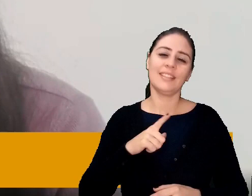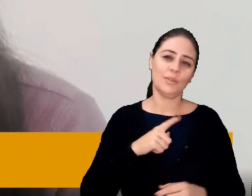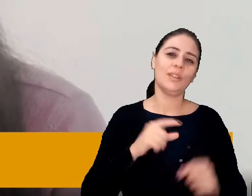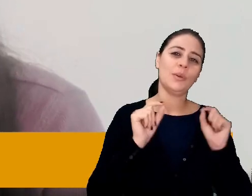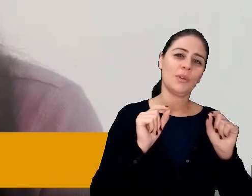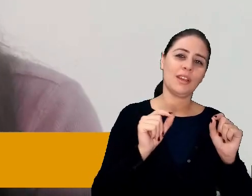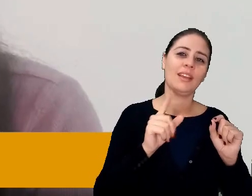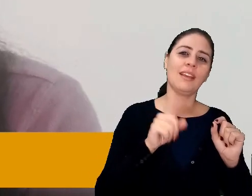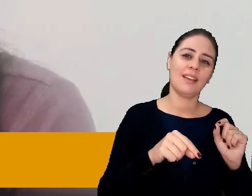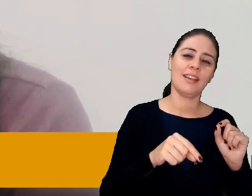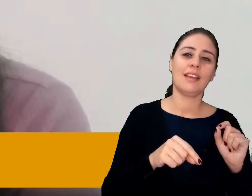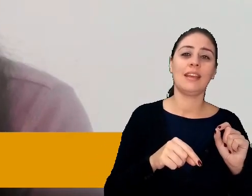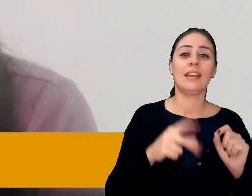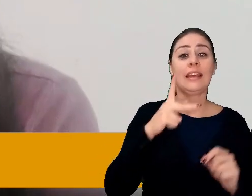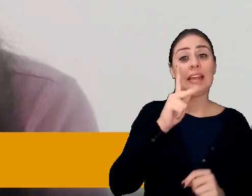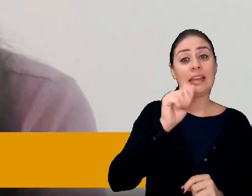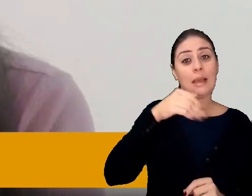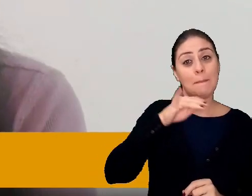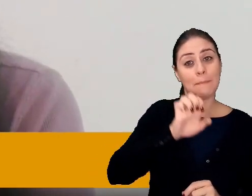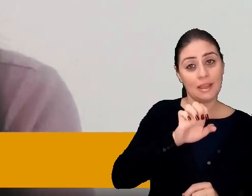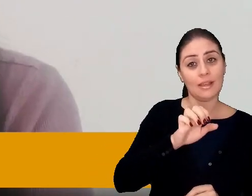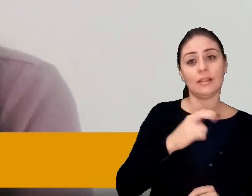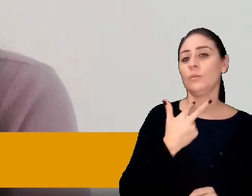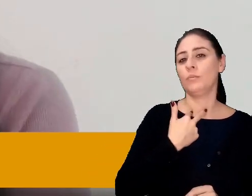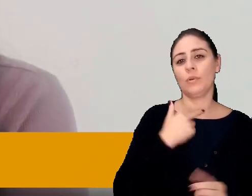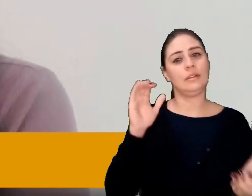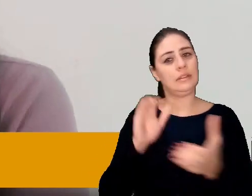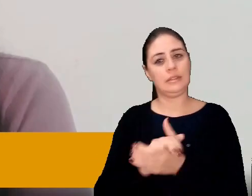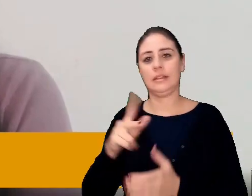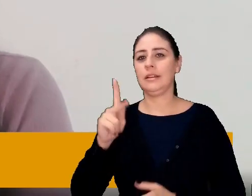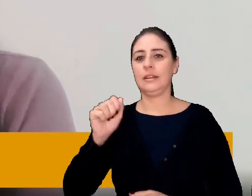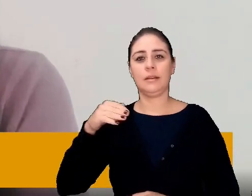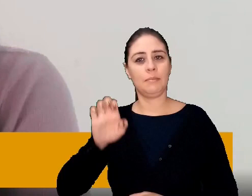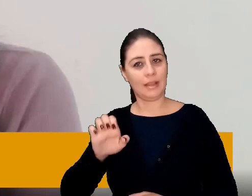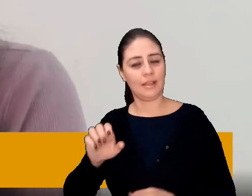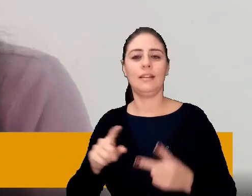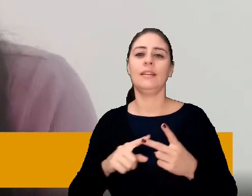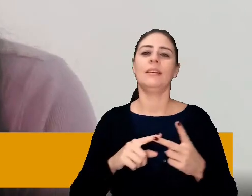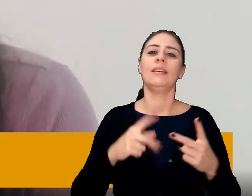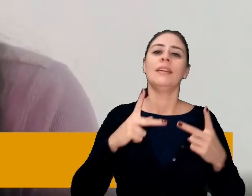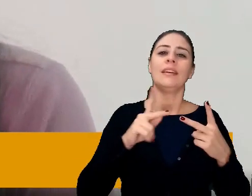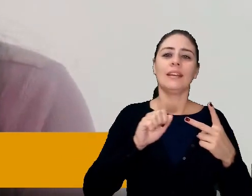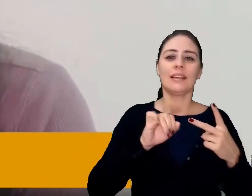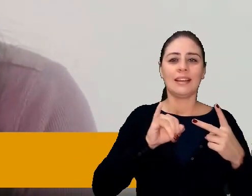ror. Então quem é camé não pode casar com camé e cairu não pode casar com cairu. Então eu sou